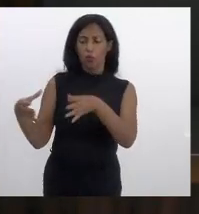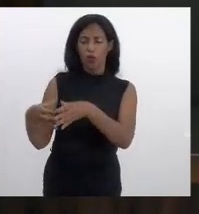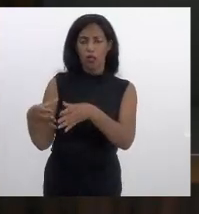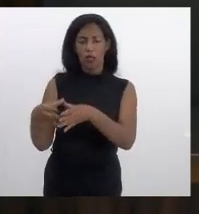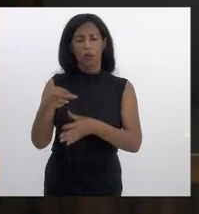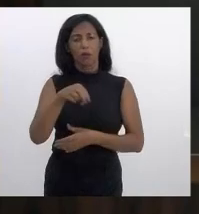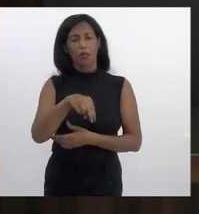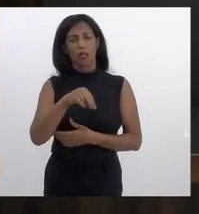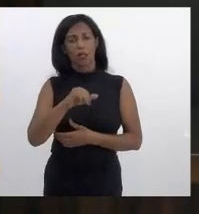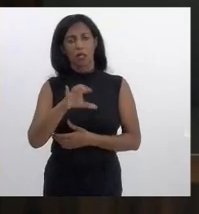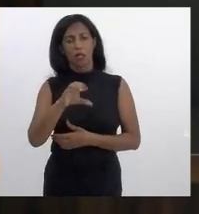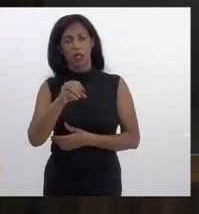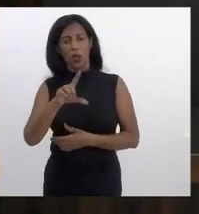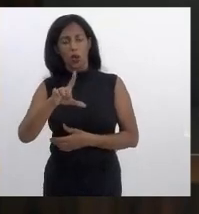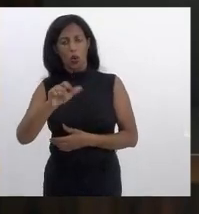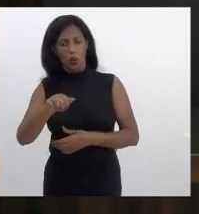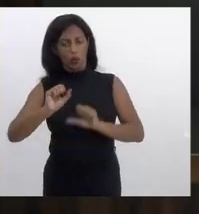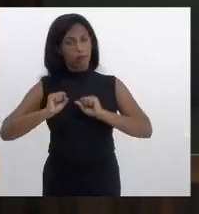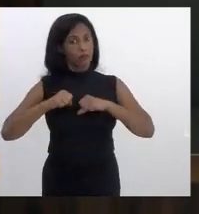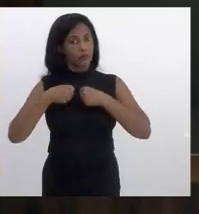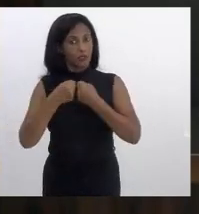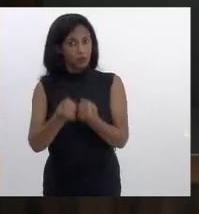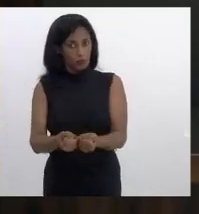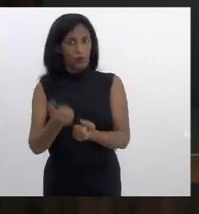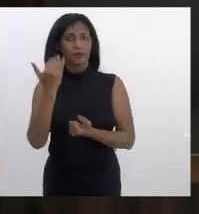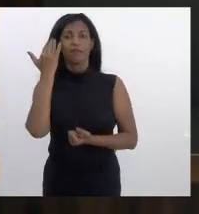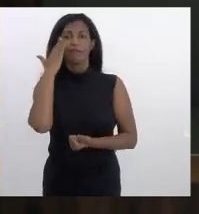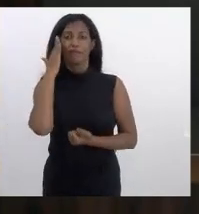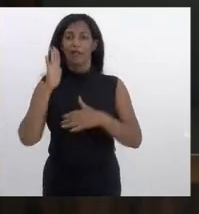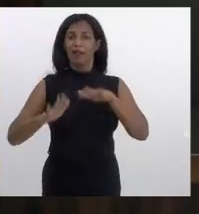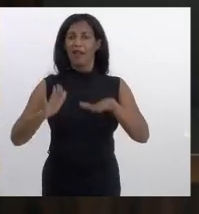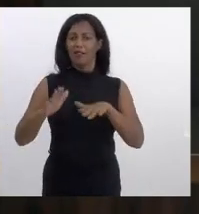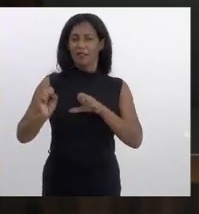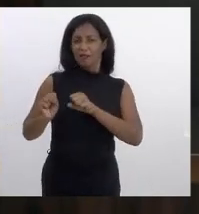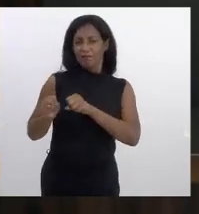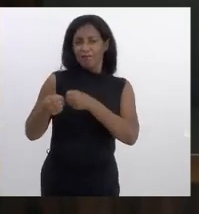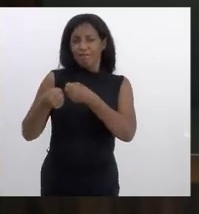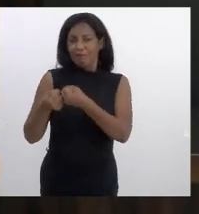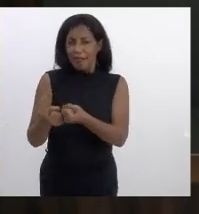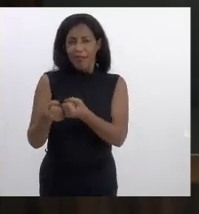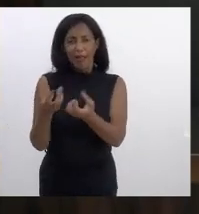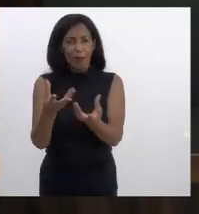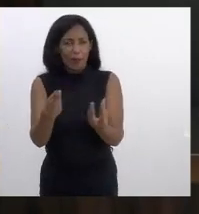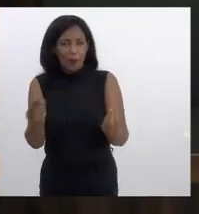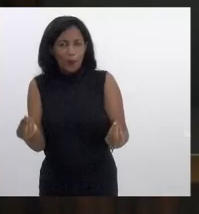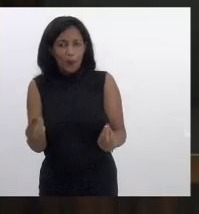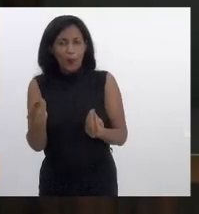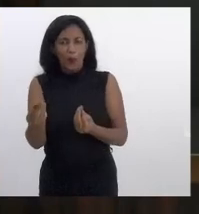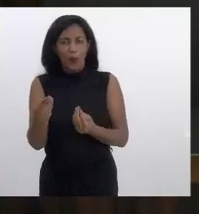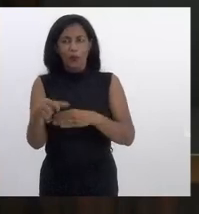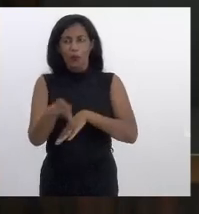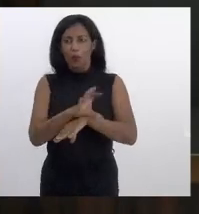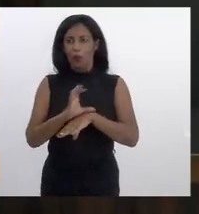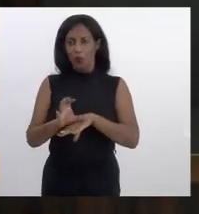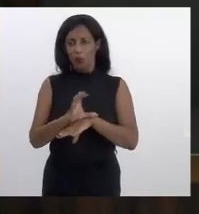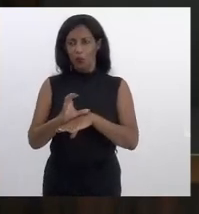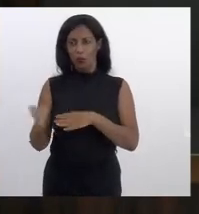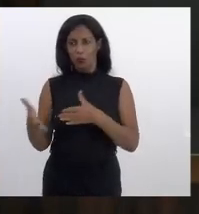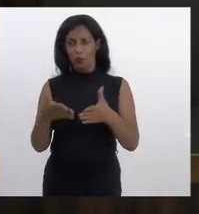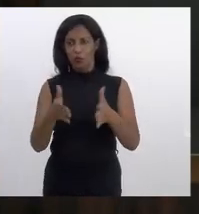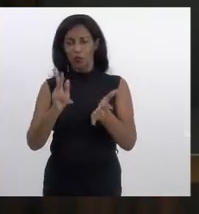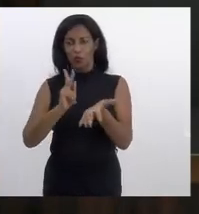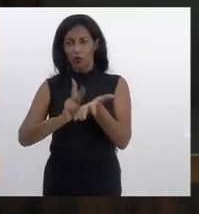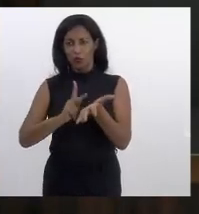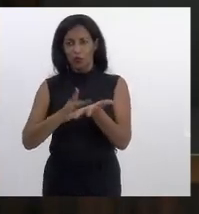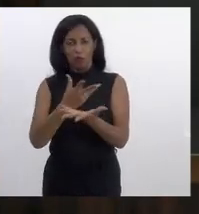secretária Nicola se esforça nesse entendimento que se a gente às vezes apertar muito a torneira no quesito condicionalidade